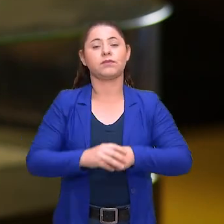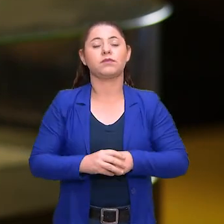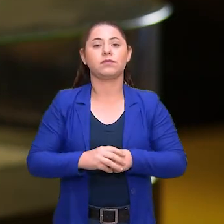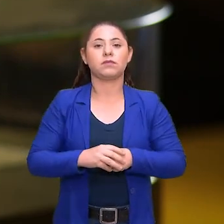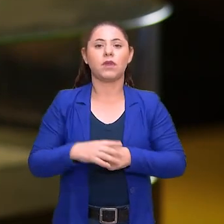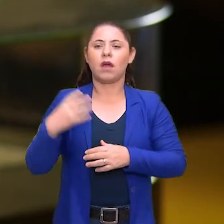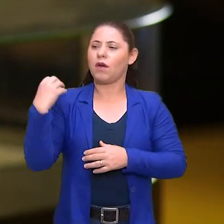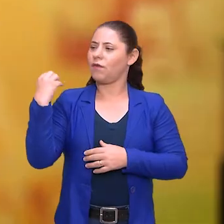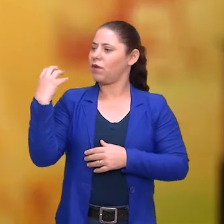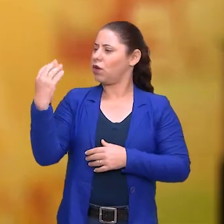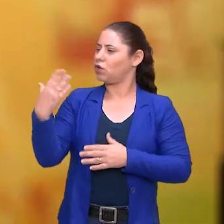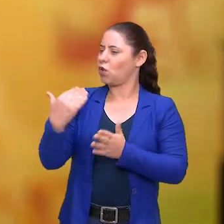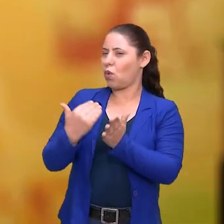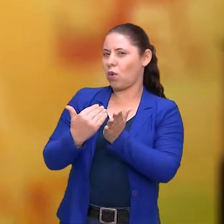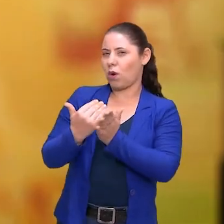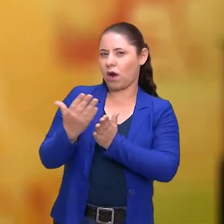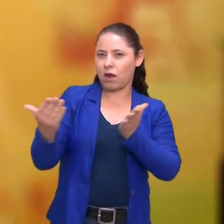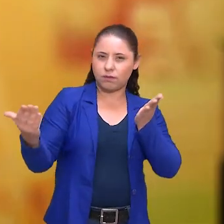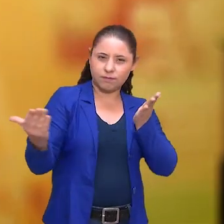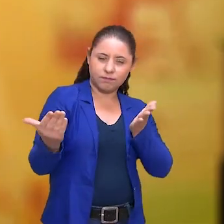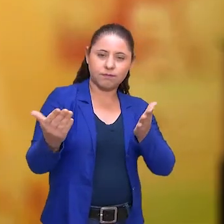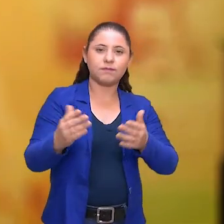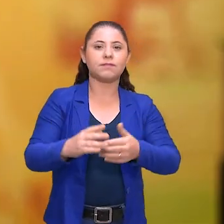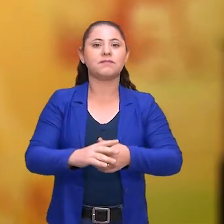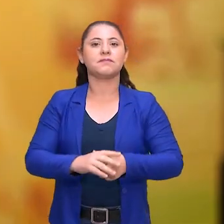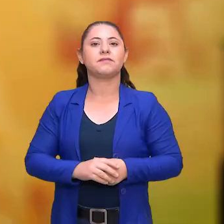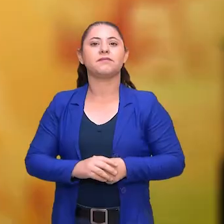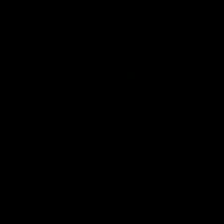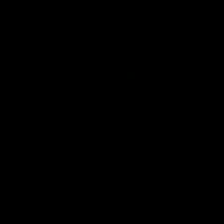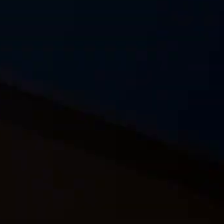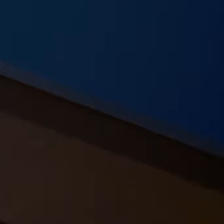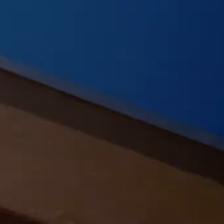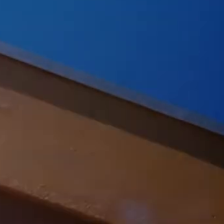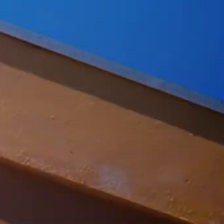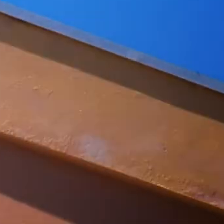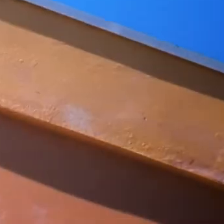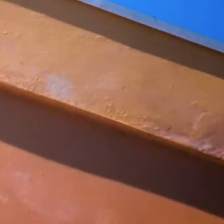e Chapadão do Sul. E essa viagem começa agora.